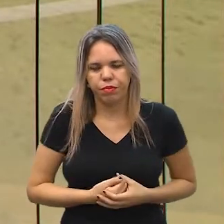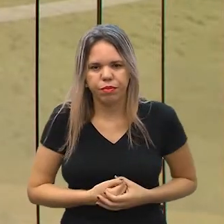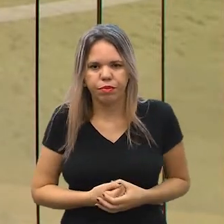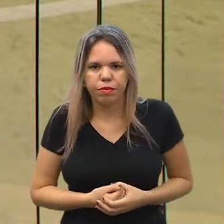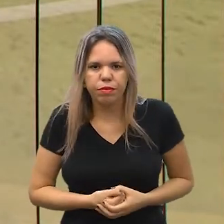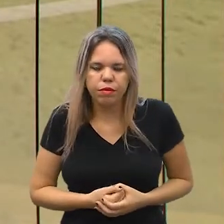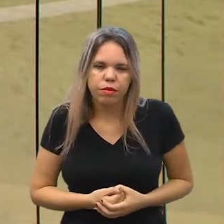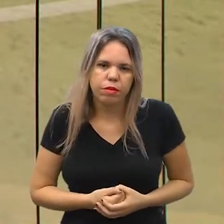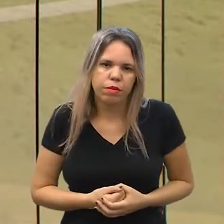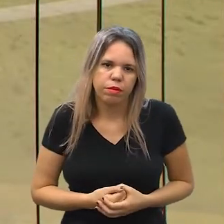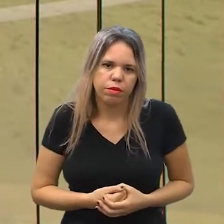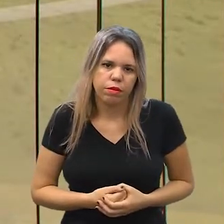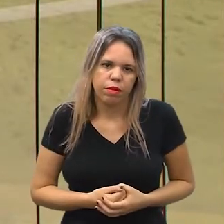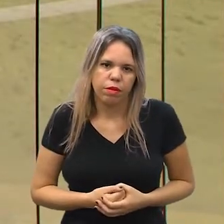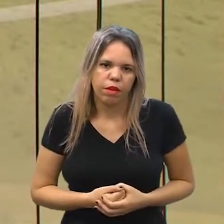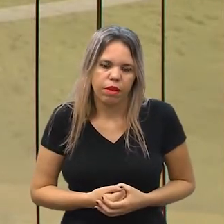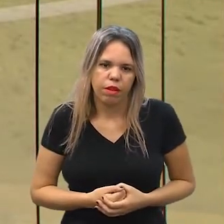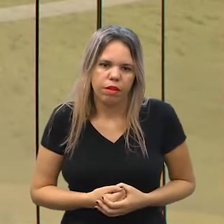jovem. Então só